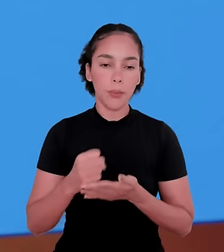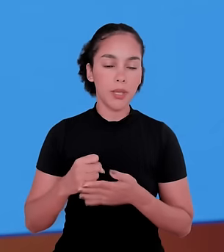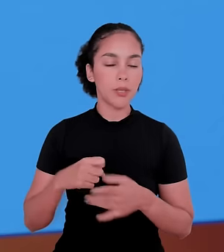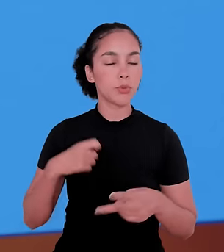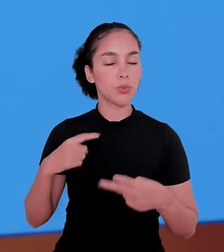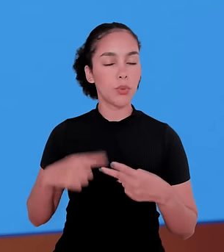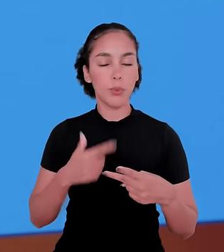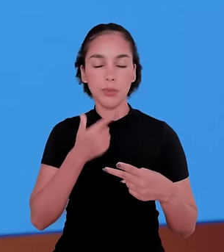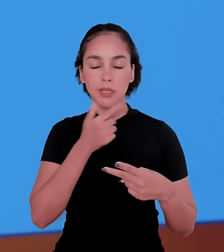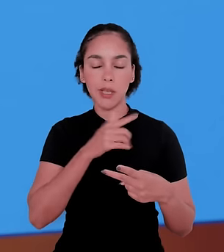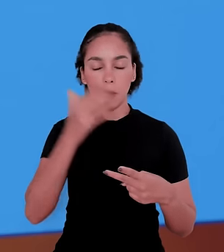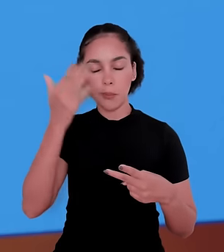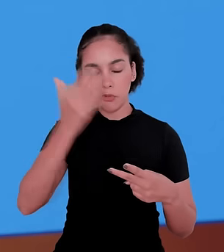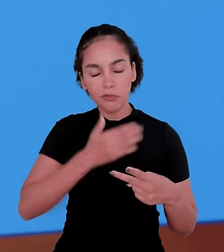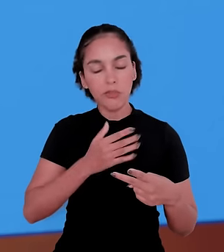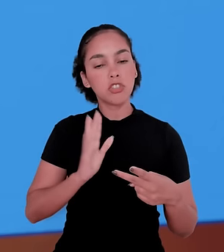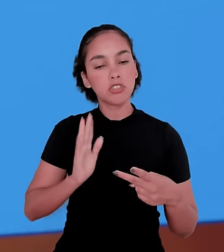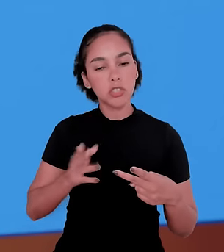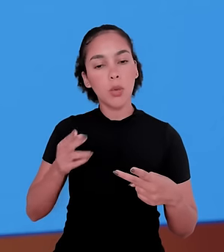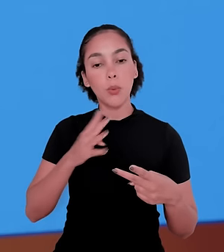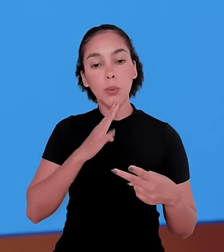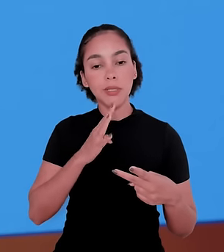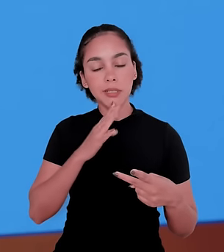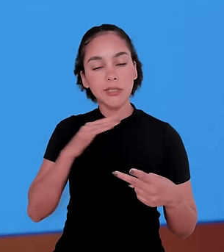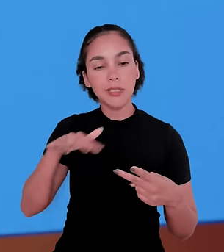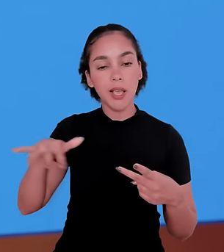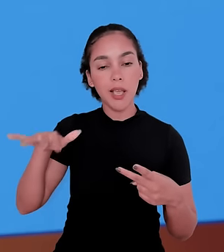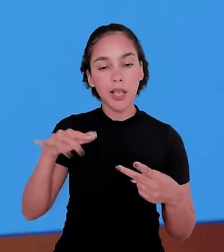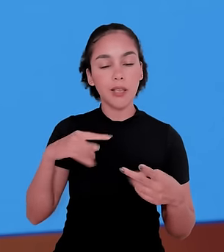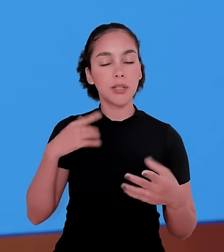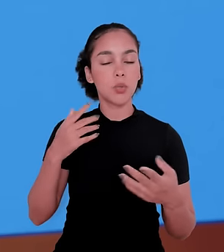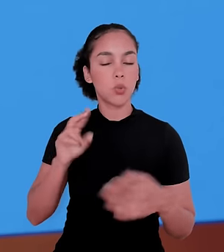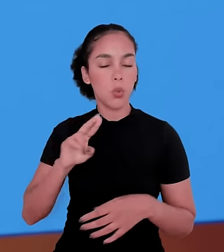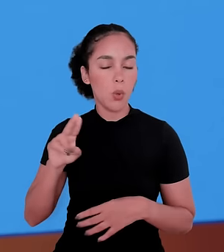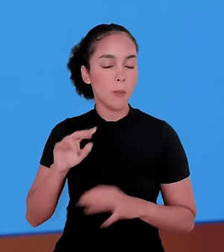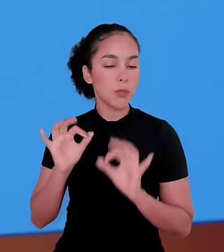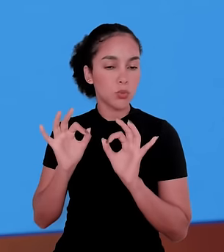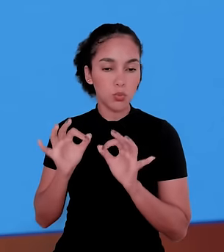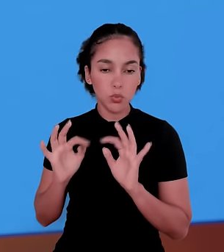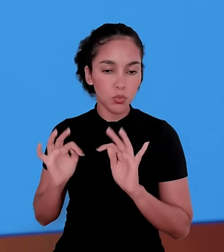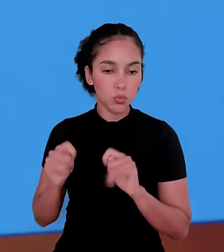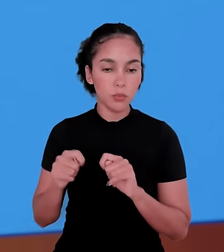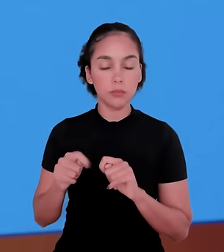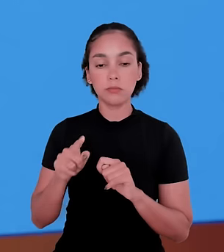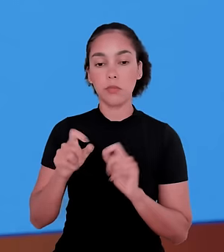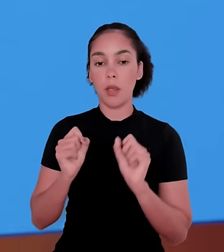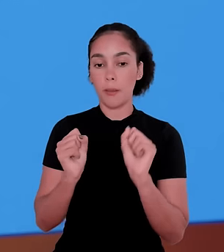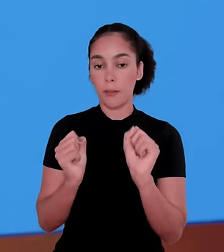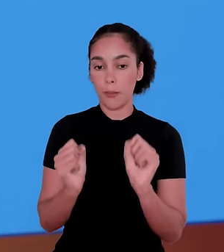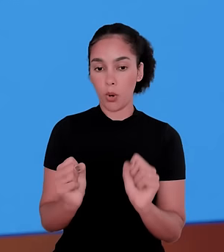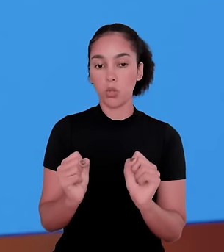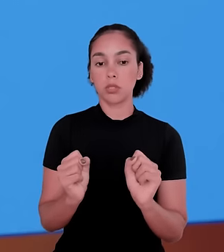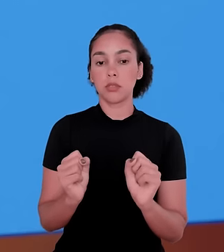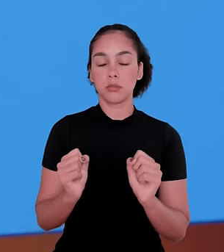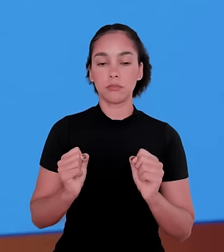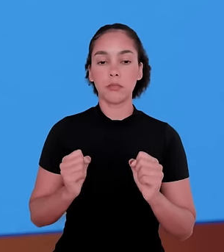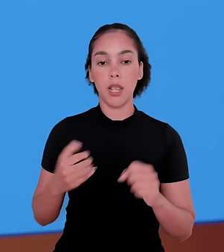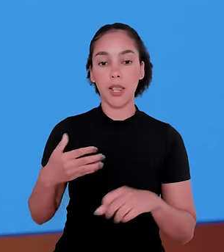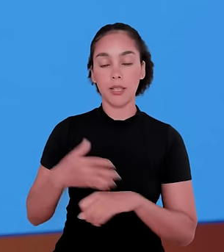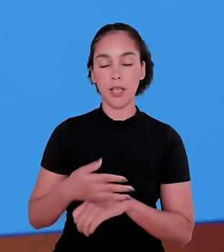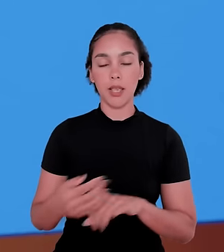que você consiga comprovar que você já era conhecido naquele ramo com aquele nome e tudo mais você pode entrar no